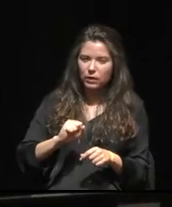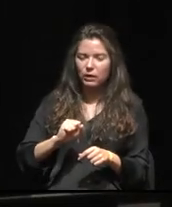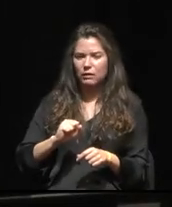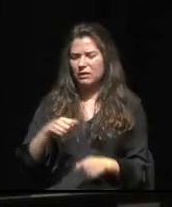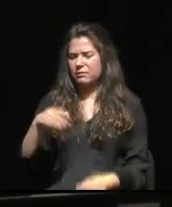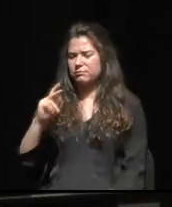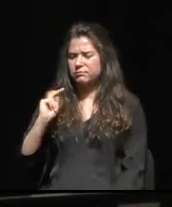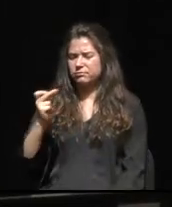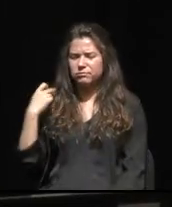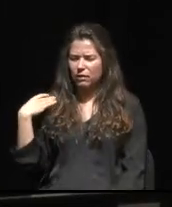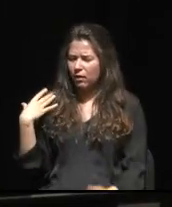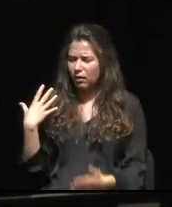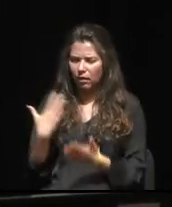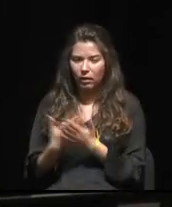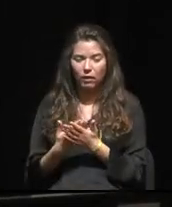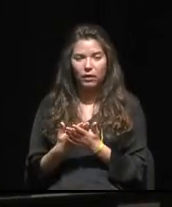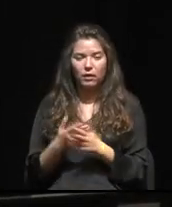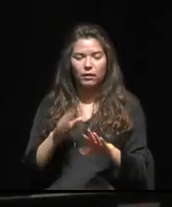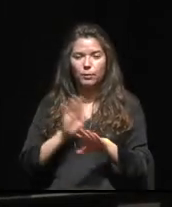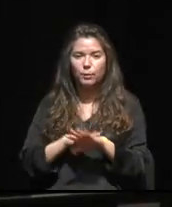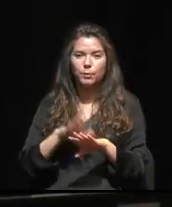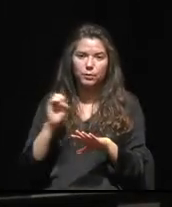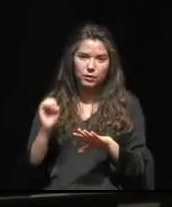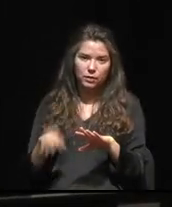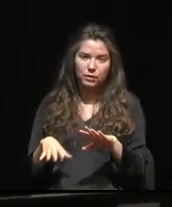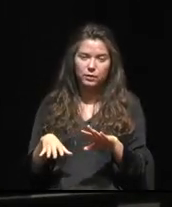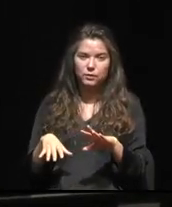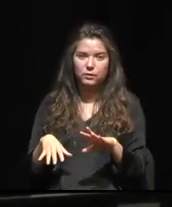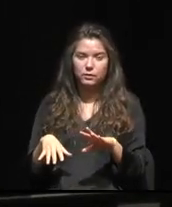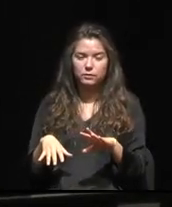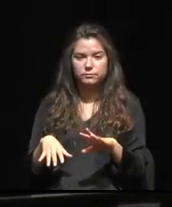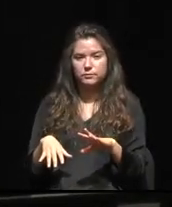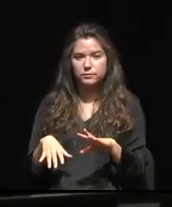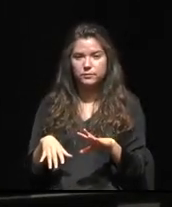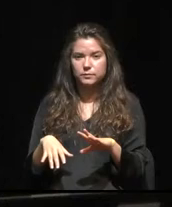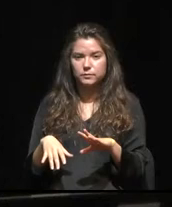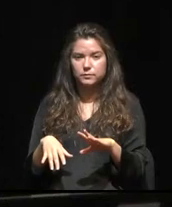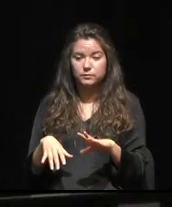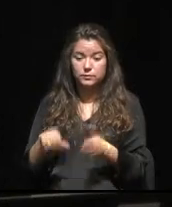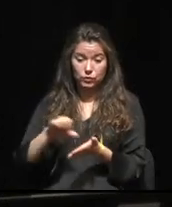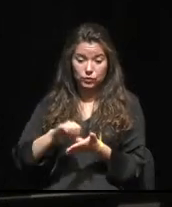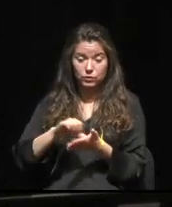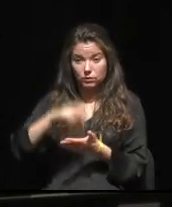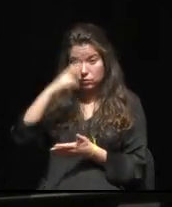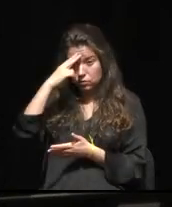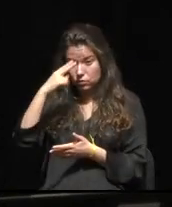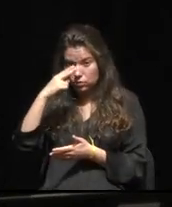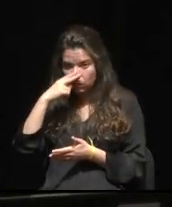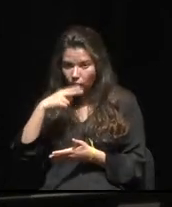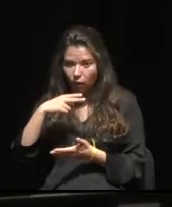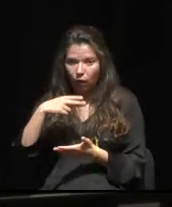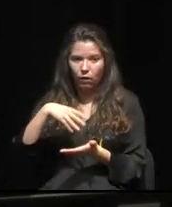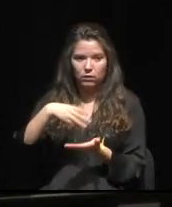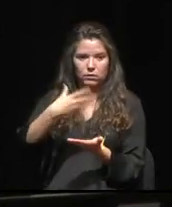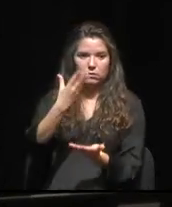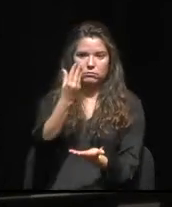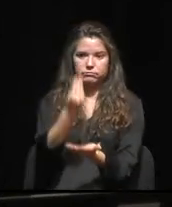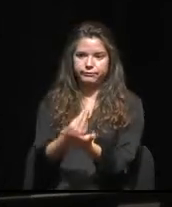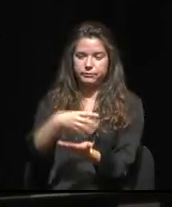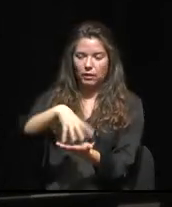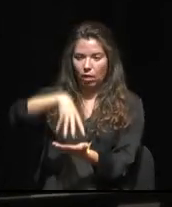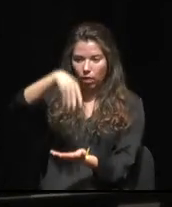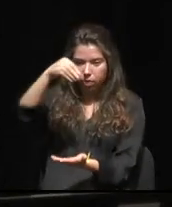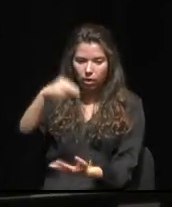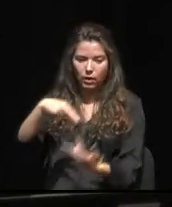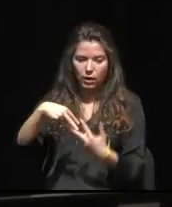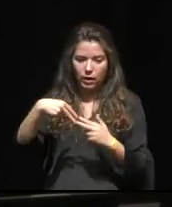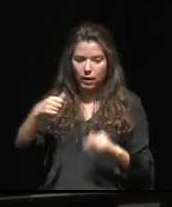há décadas relativamente às eh precisamente no centro histórico com mamarrachos sucessivos que a